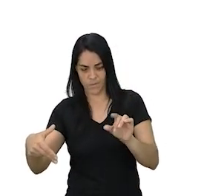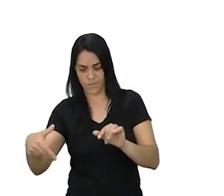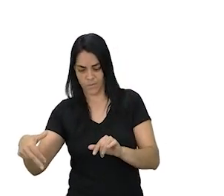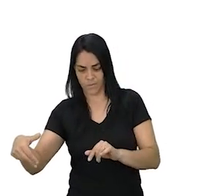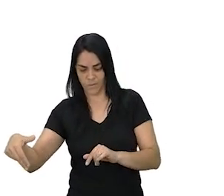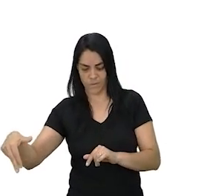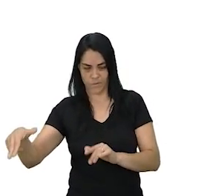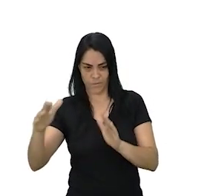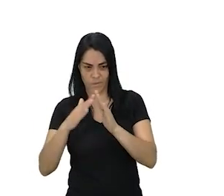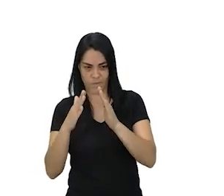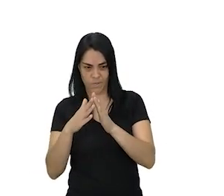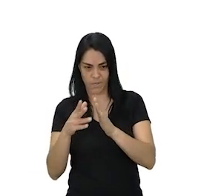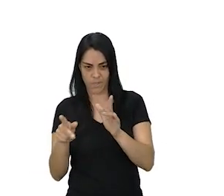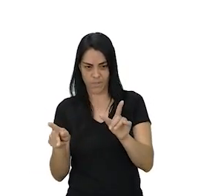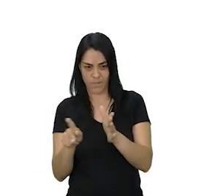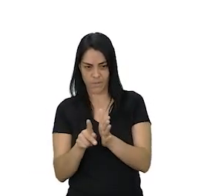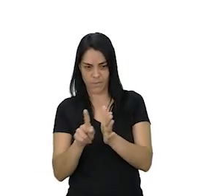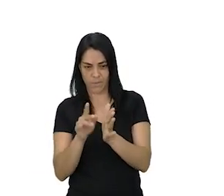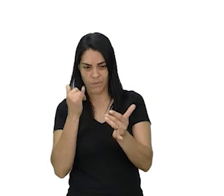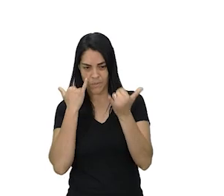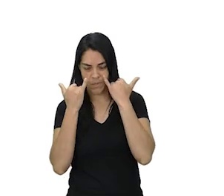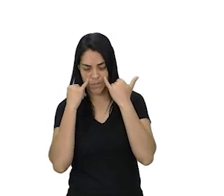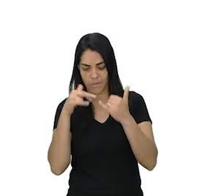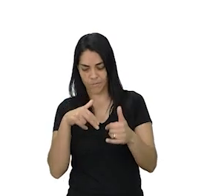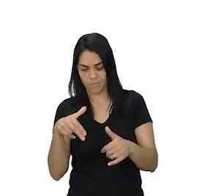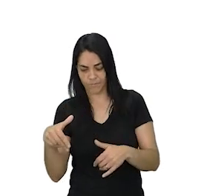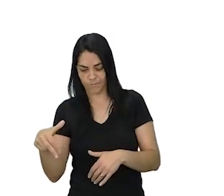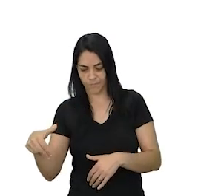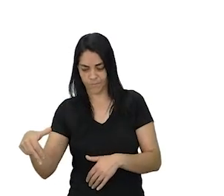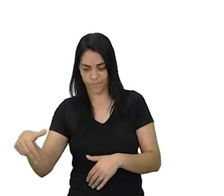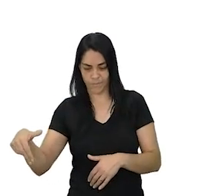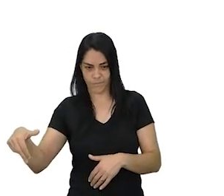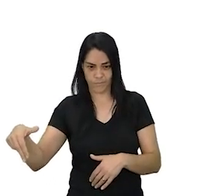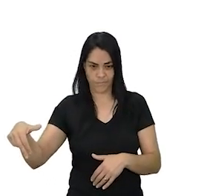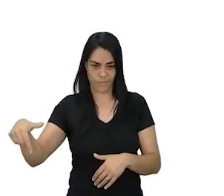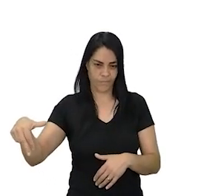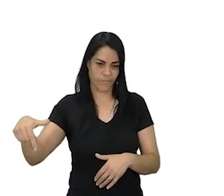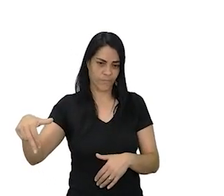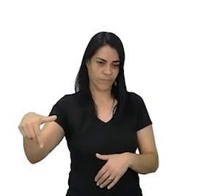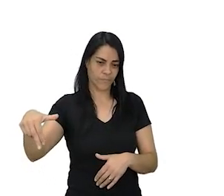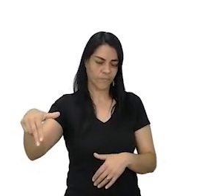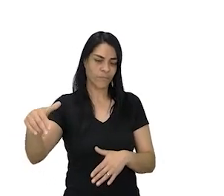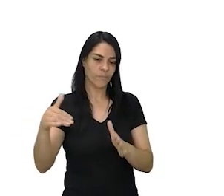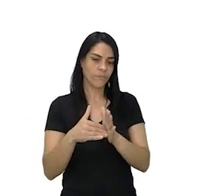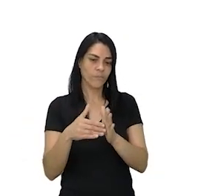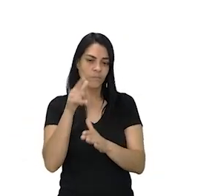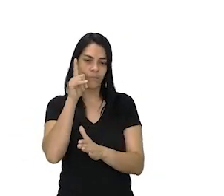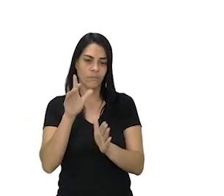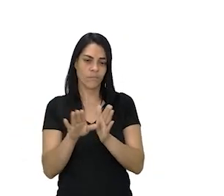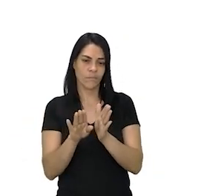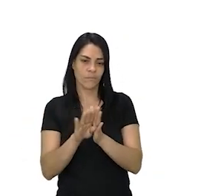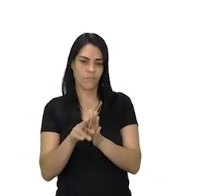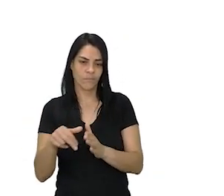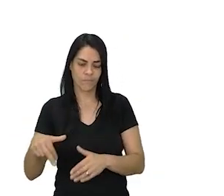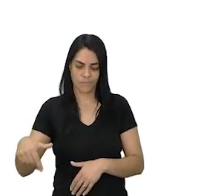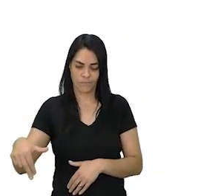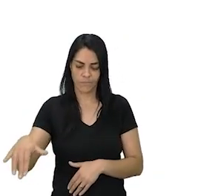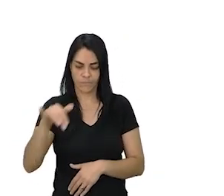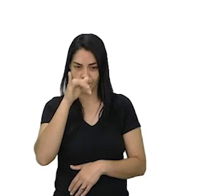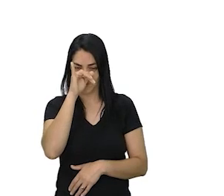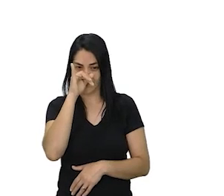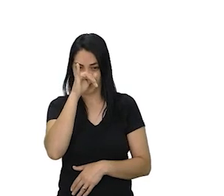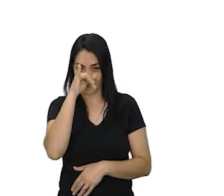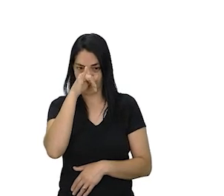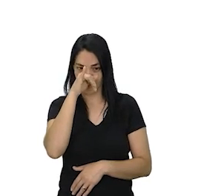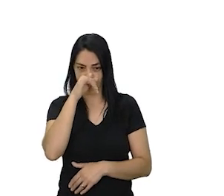informação, sigo em frente até chegar ao porquinho,